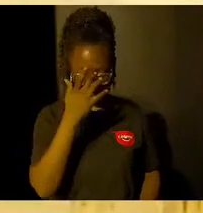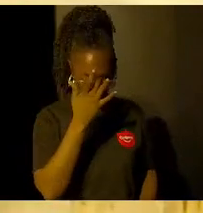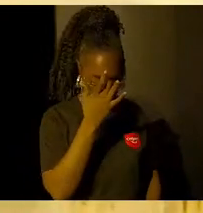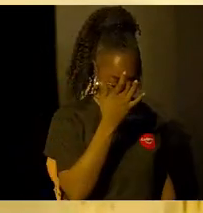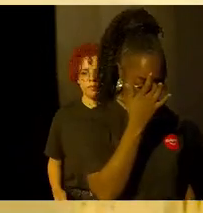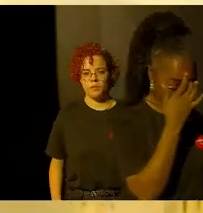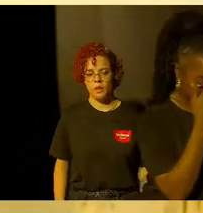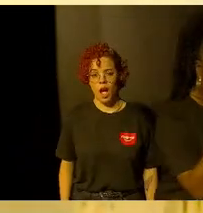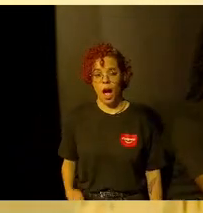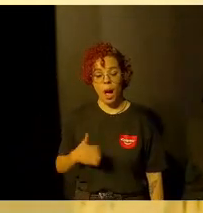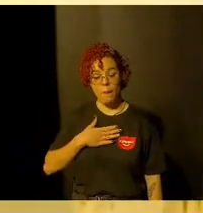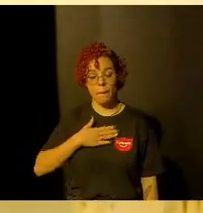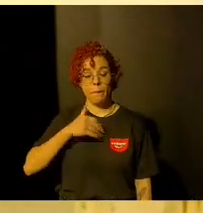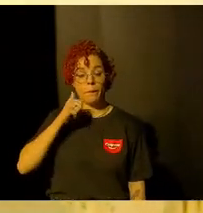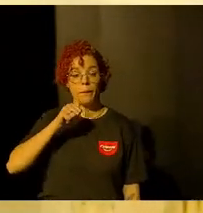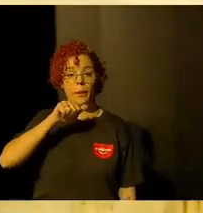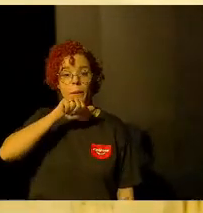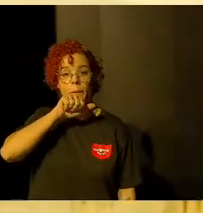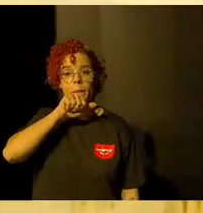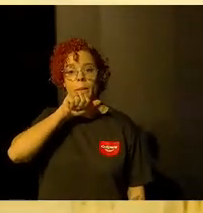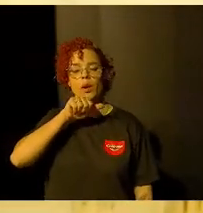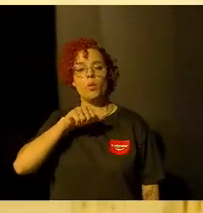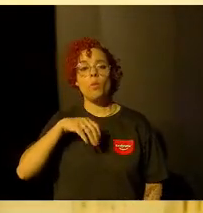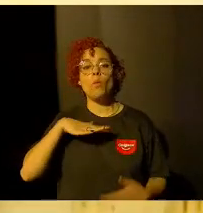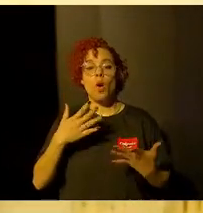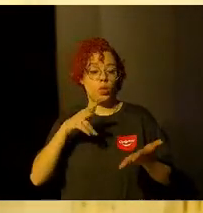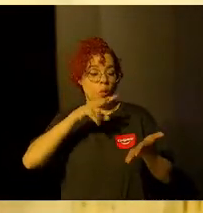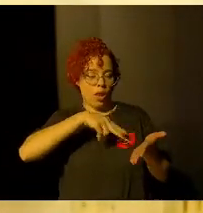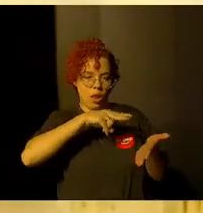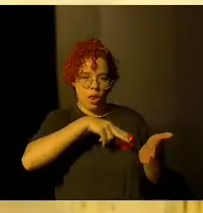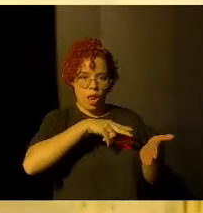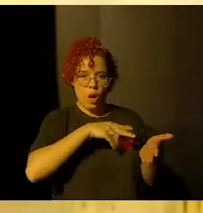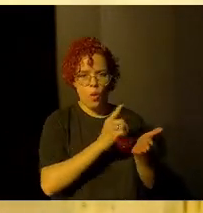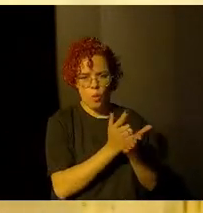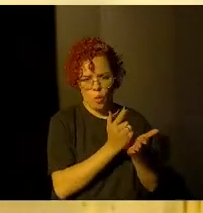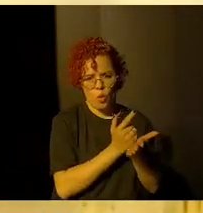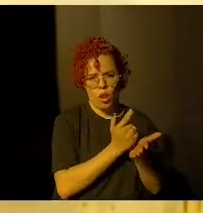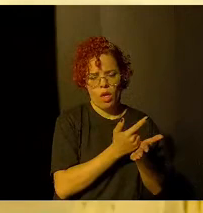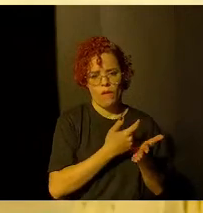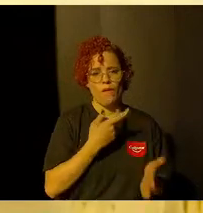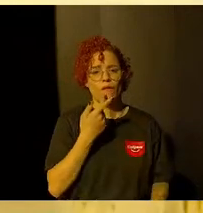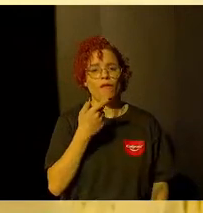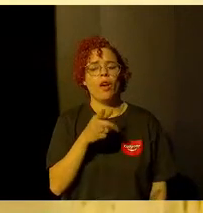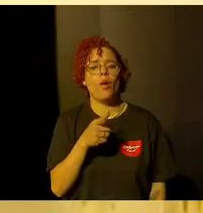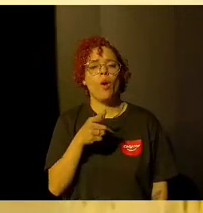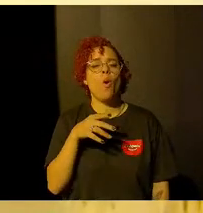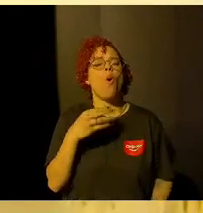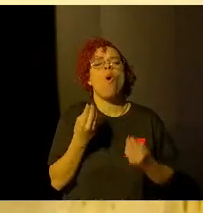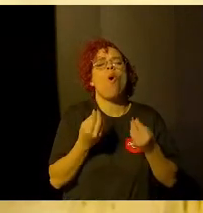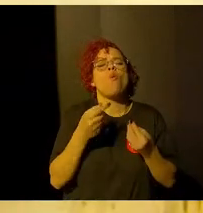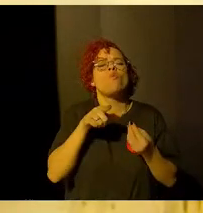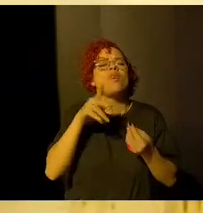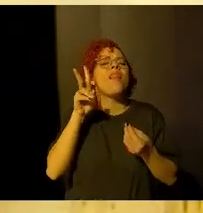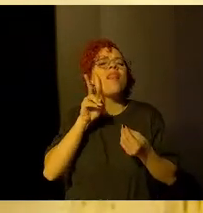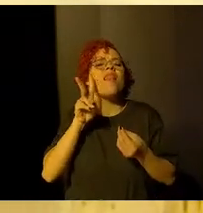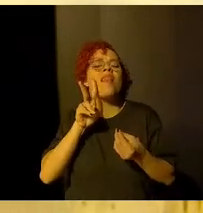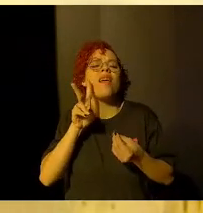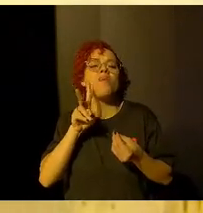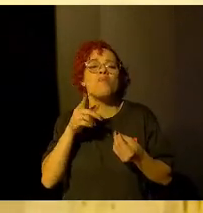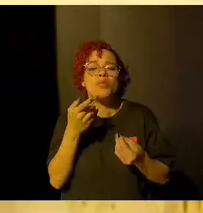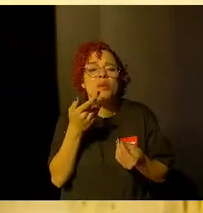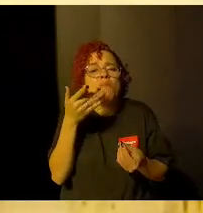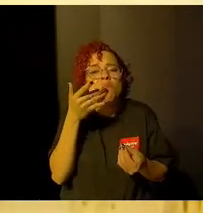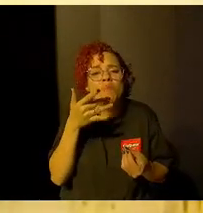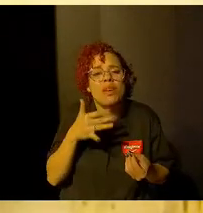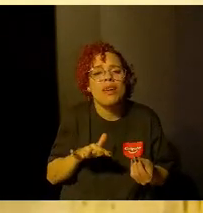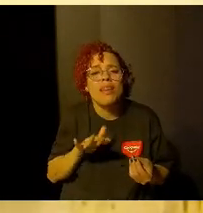a minha mãe mesmo quando quando ler o livro disse ah mas como é que tu te lembras eras tão